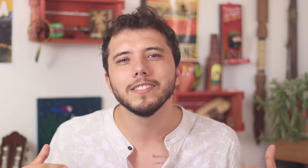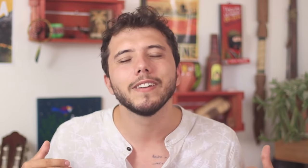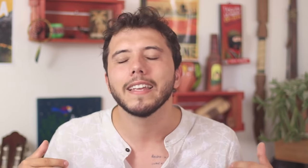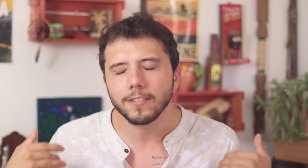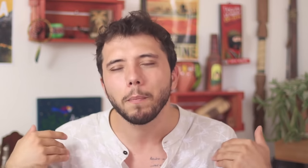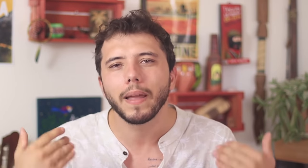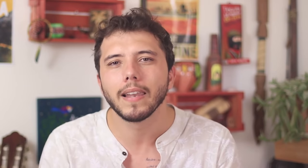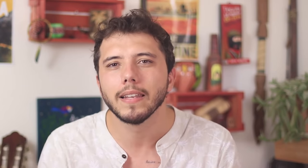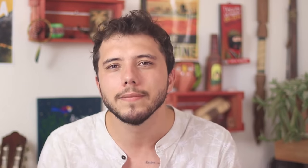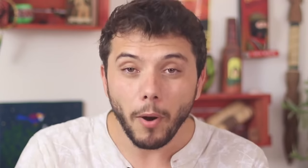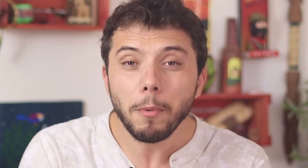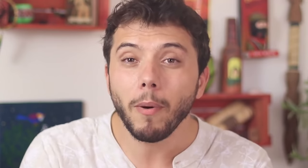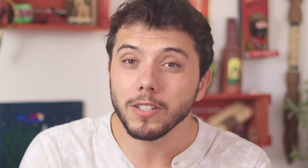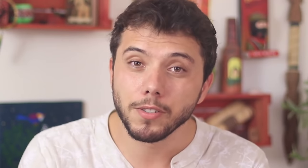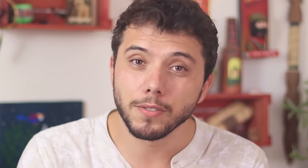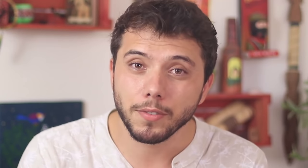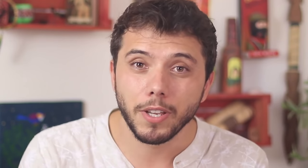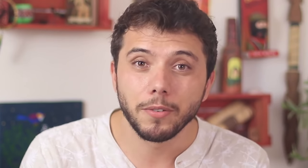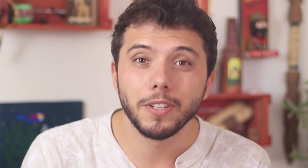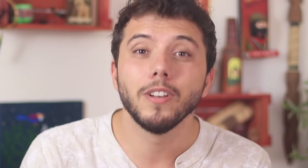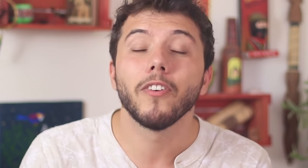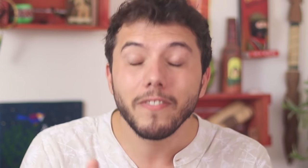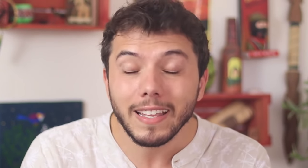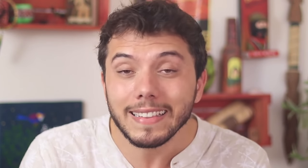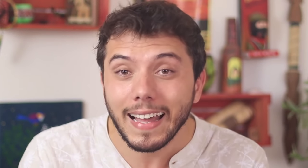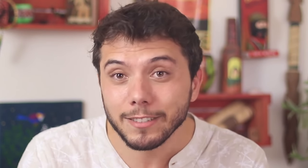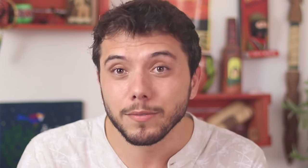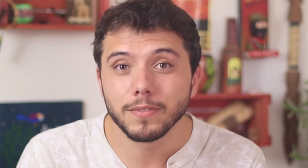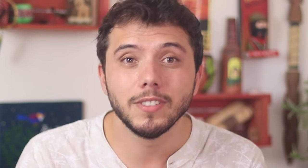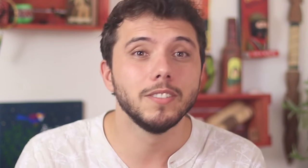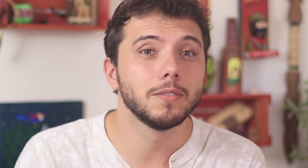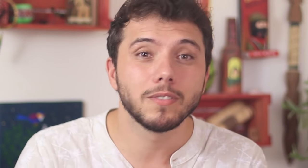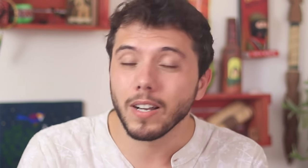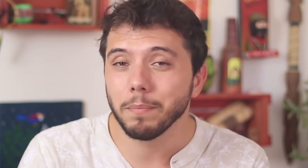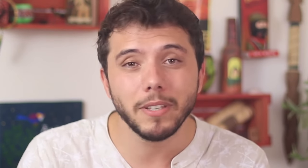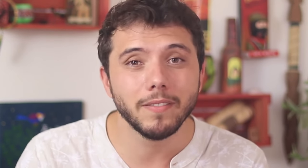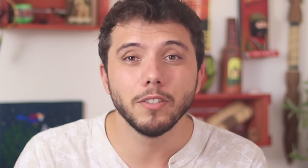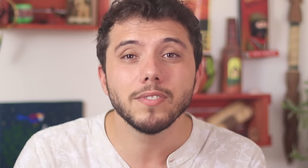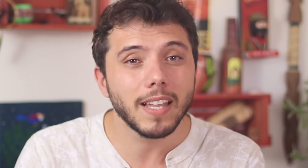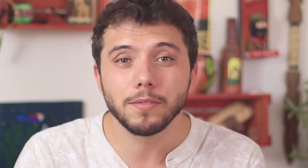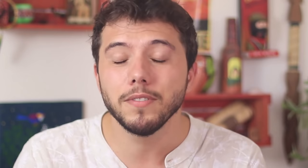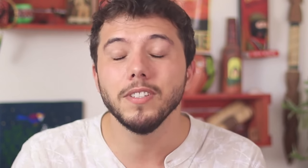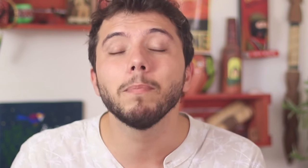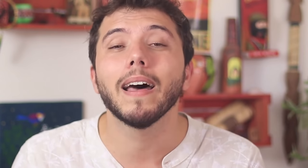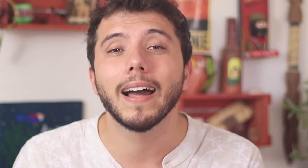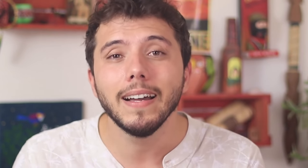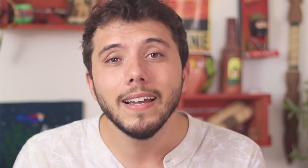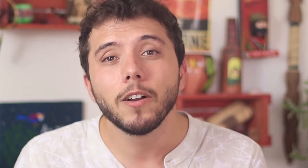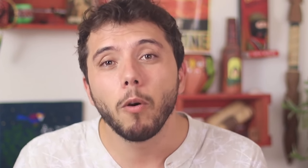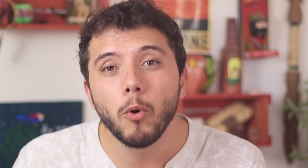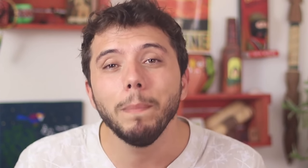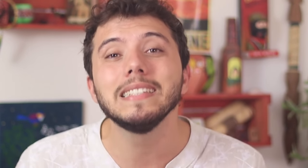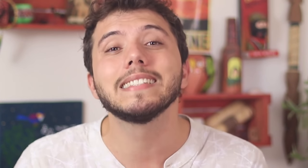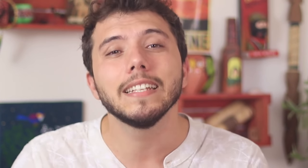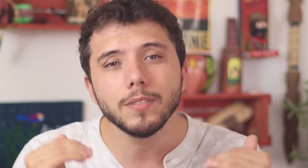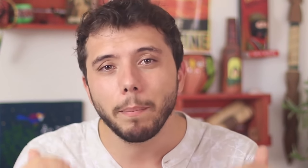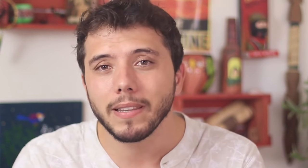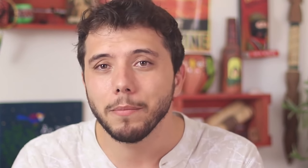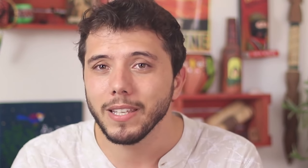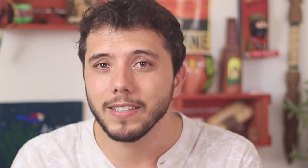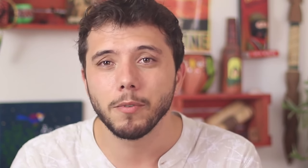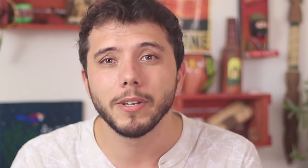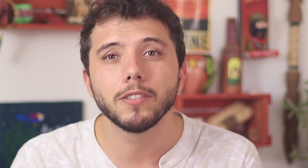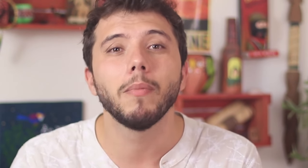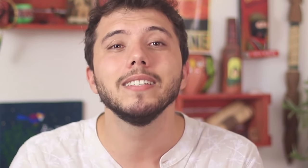mentir uma hora realidade vem atropela né próprio boris johnson do reino unido ele foi infectado e o trump viu os estados unidos disparar como